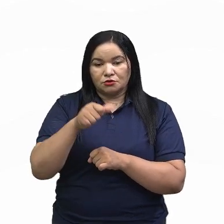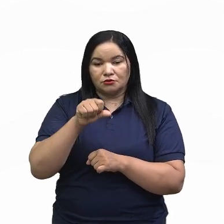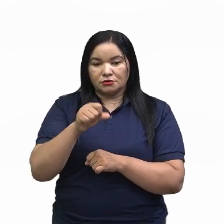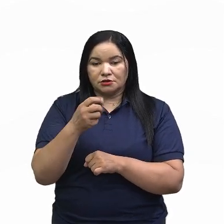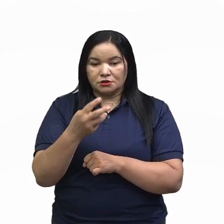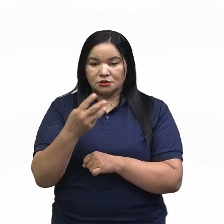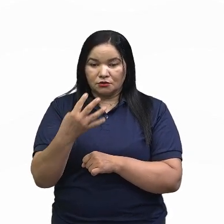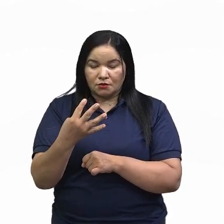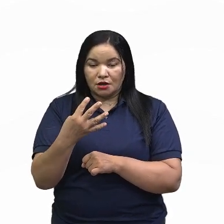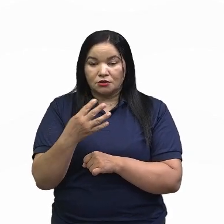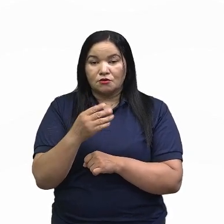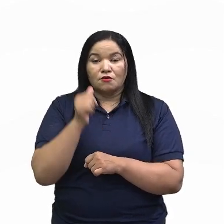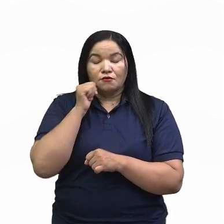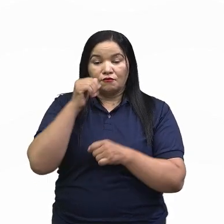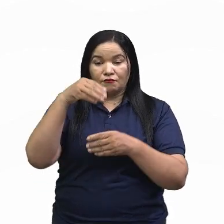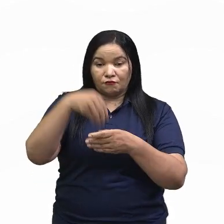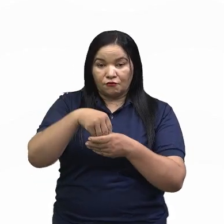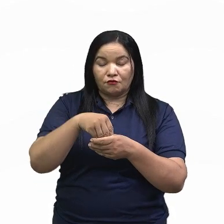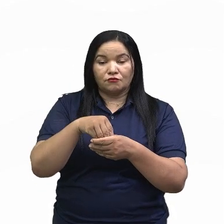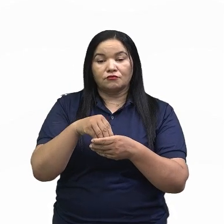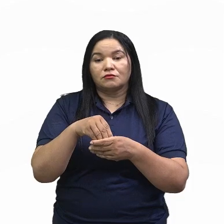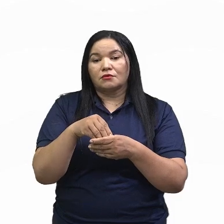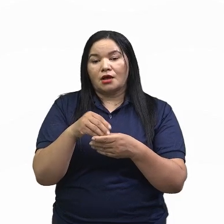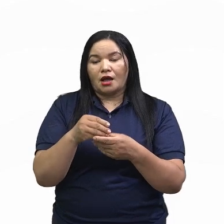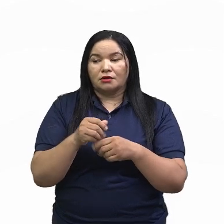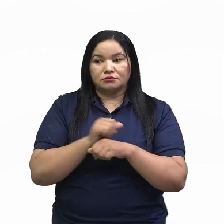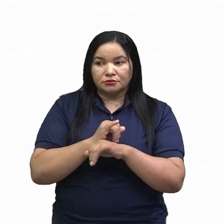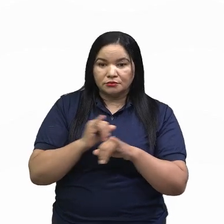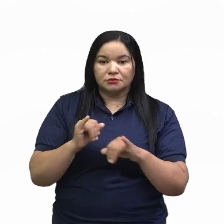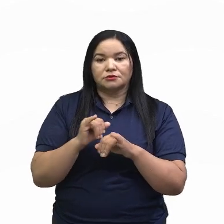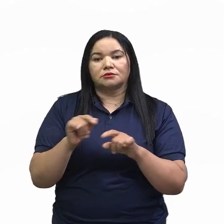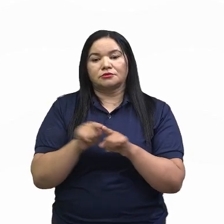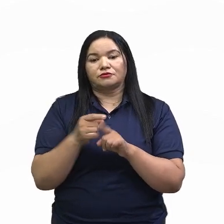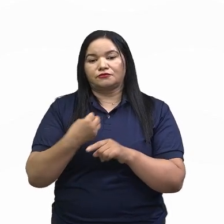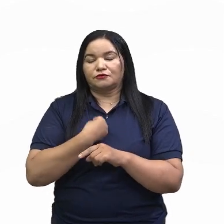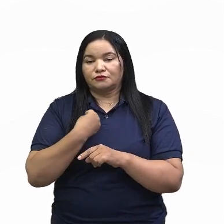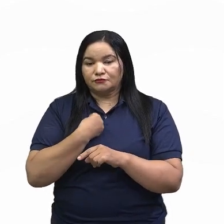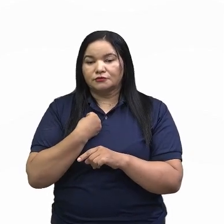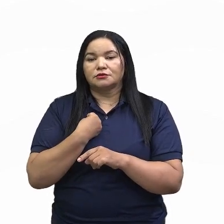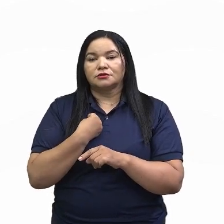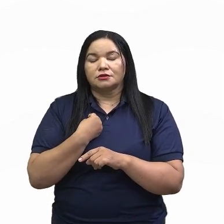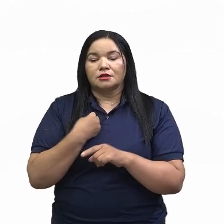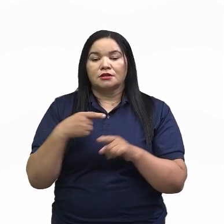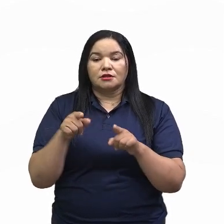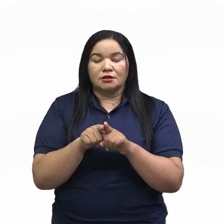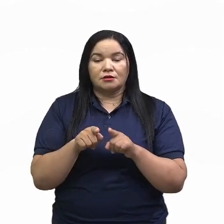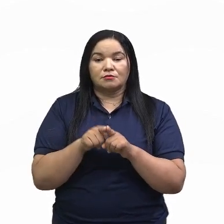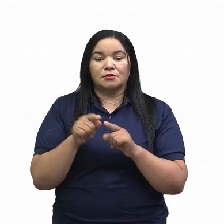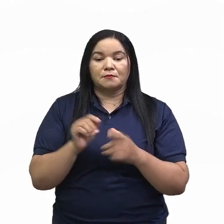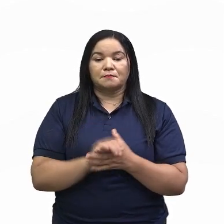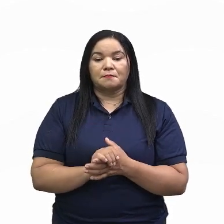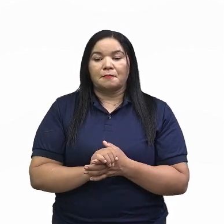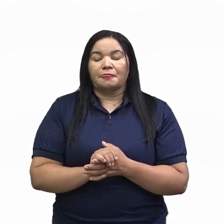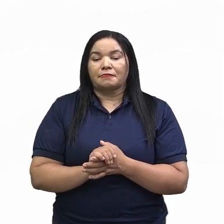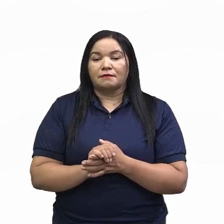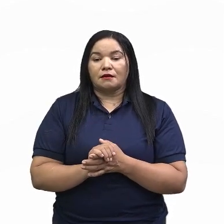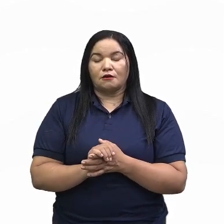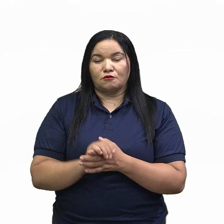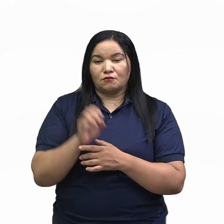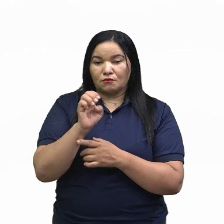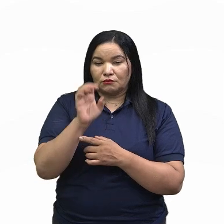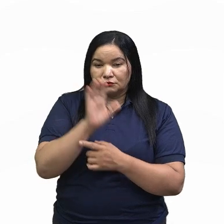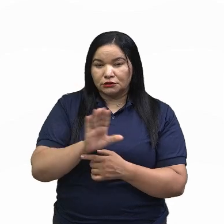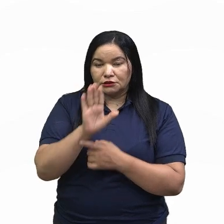voto secreto já eram amplamente difundidas e vividas até, principalmente no continente europeu.